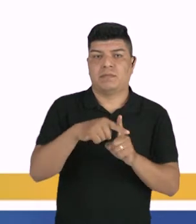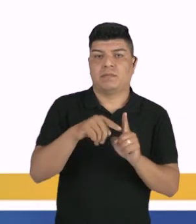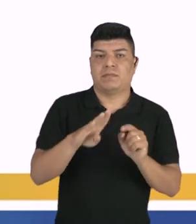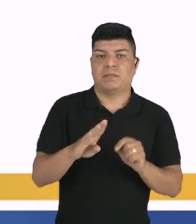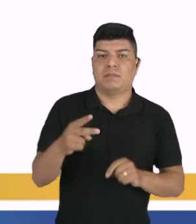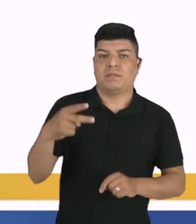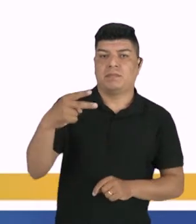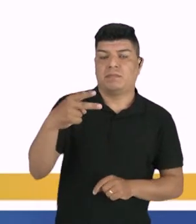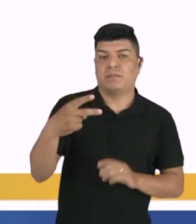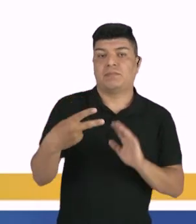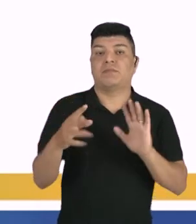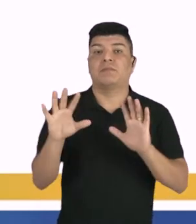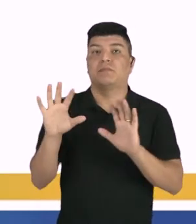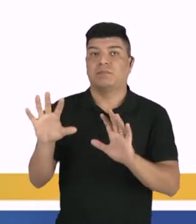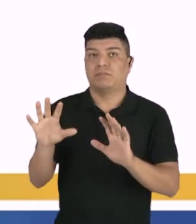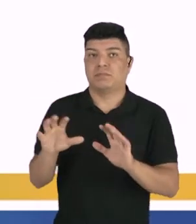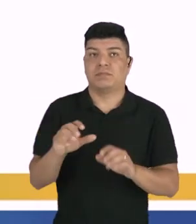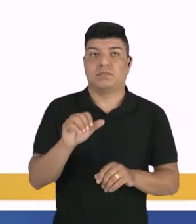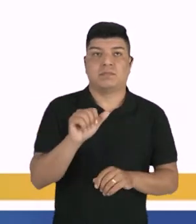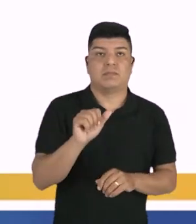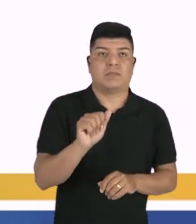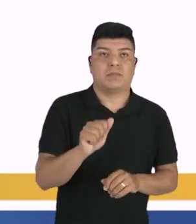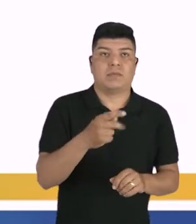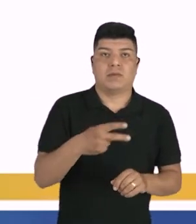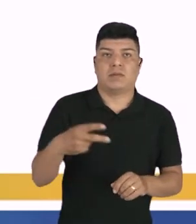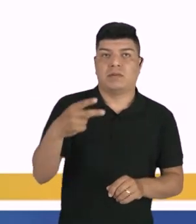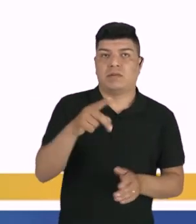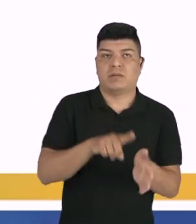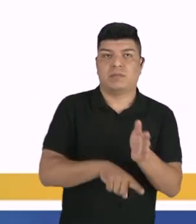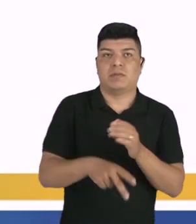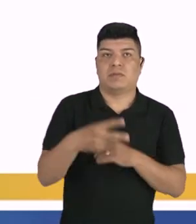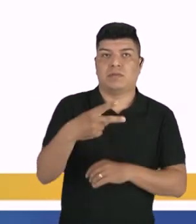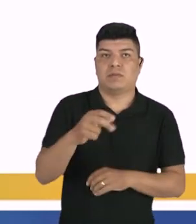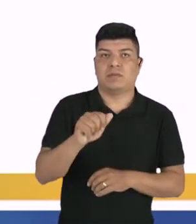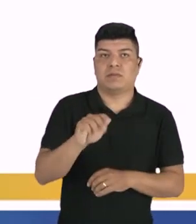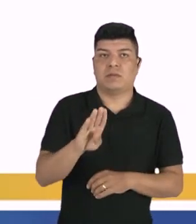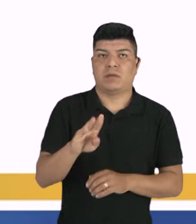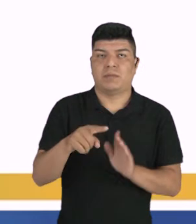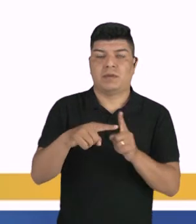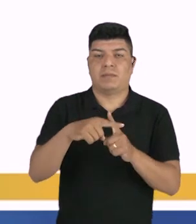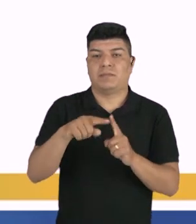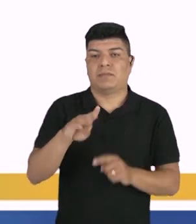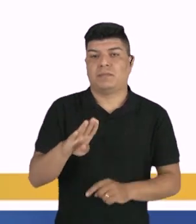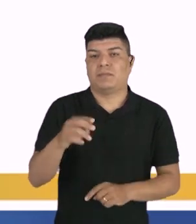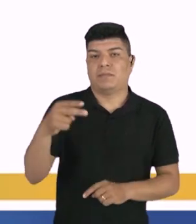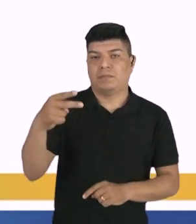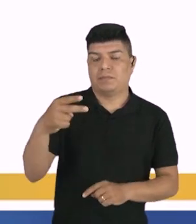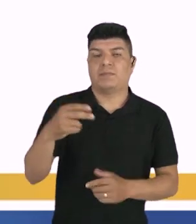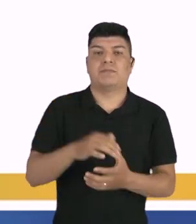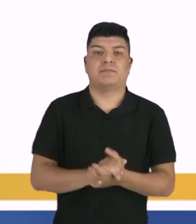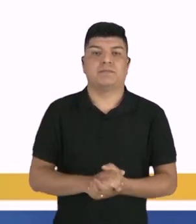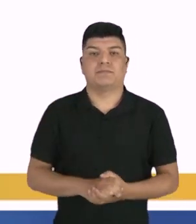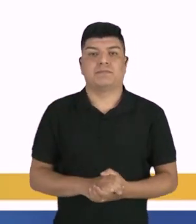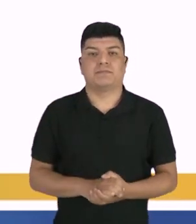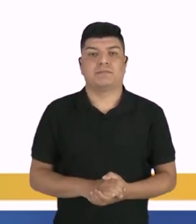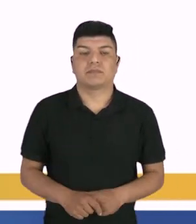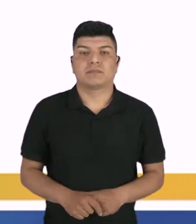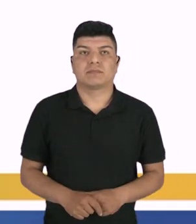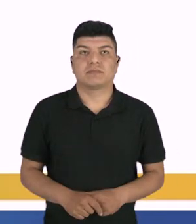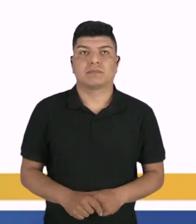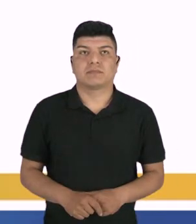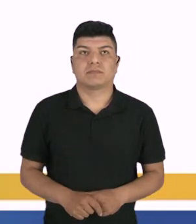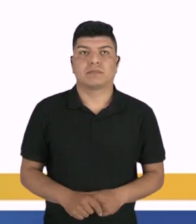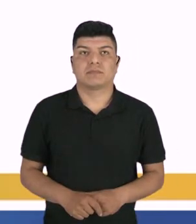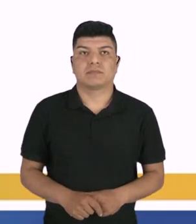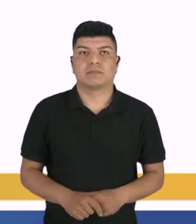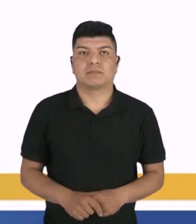né? Daria justamente A ao quadrado menos 2 vezes AB mais B ao quadrado, que é justamente, né, A menos B ao quadrado.